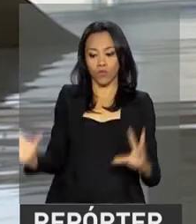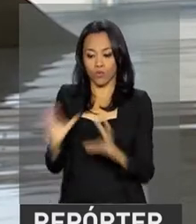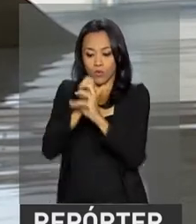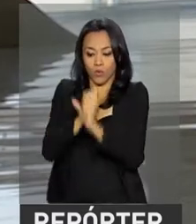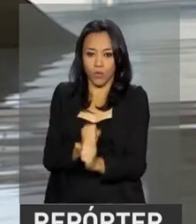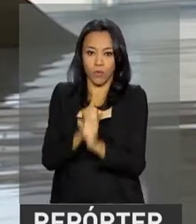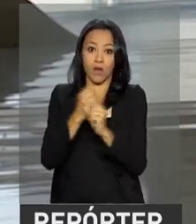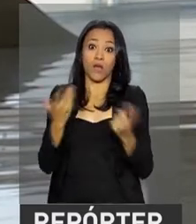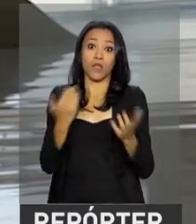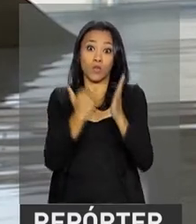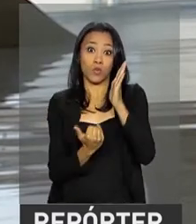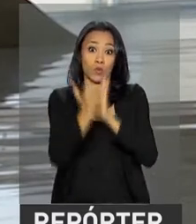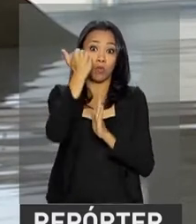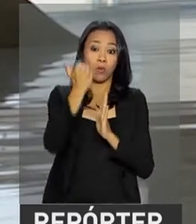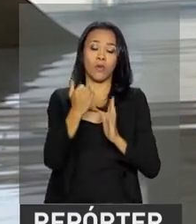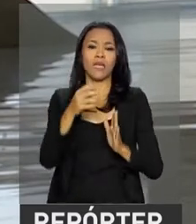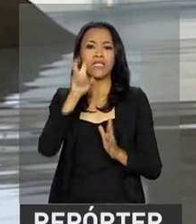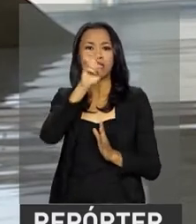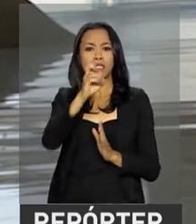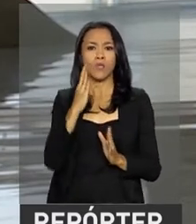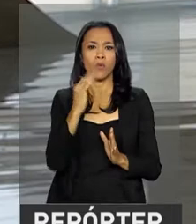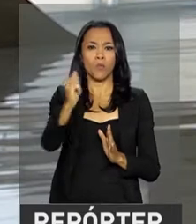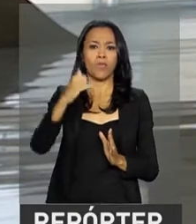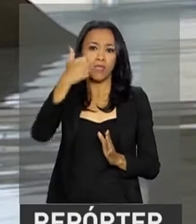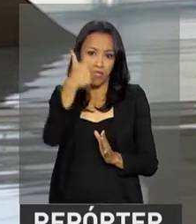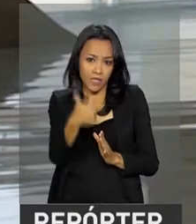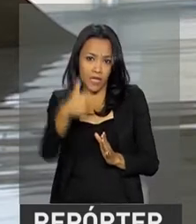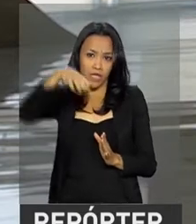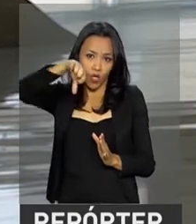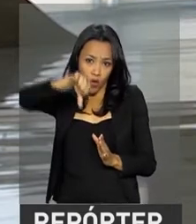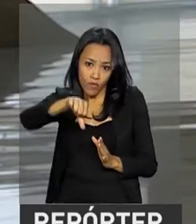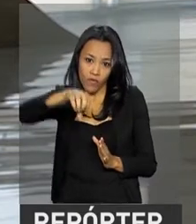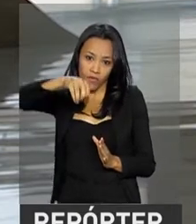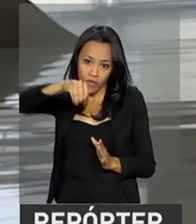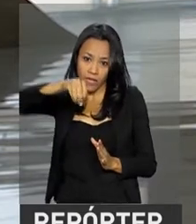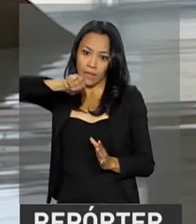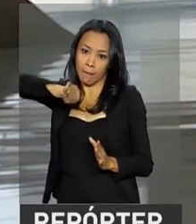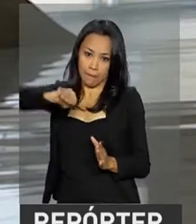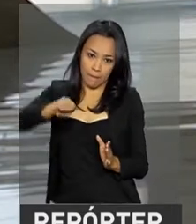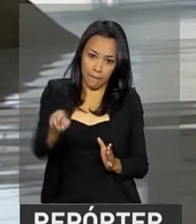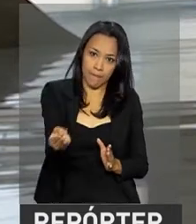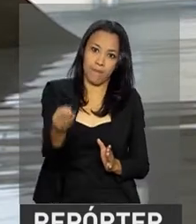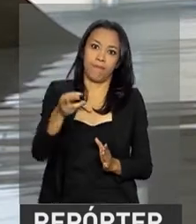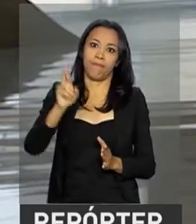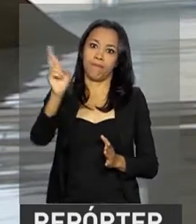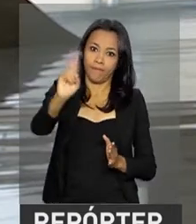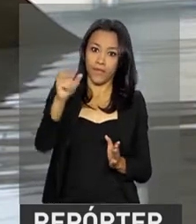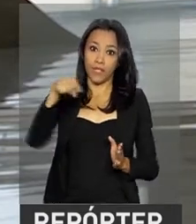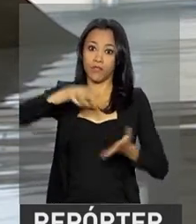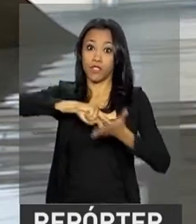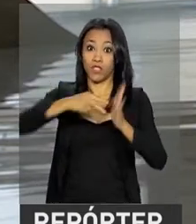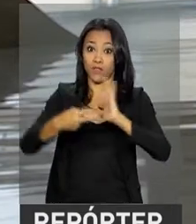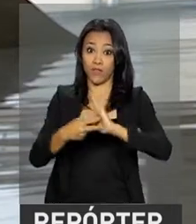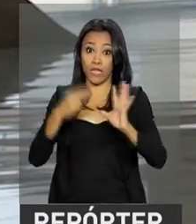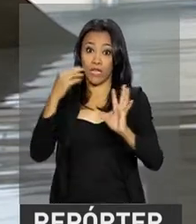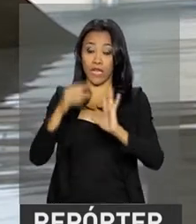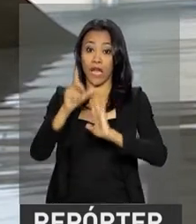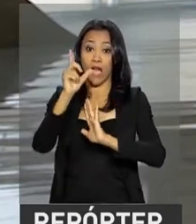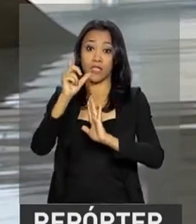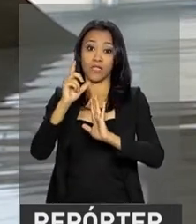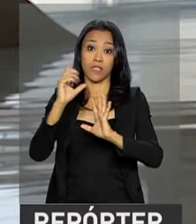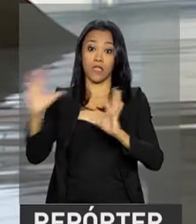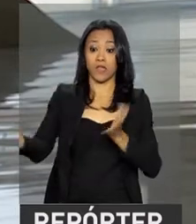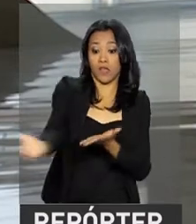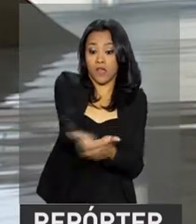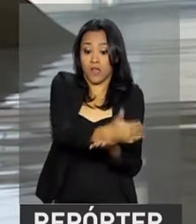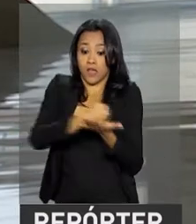ficou em 5 bilhões 190 milhões de reais isso significa que as contas receitas do governo